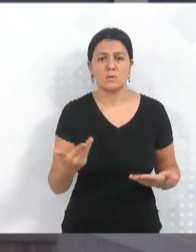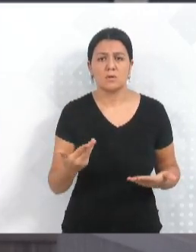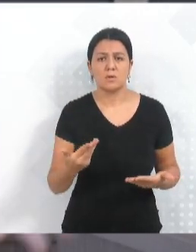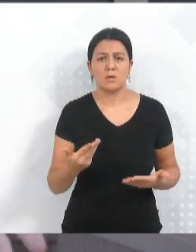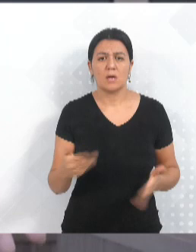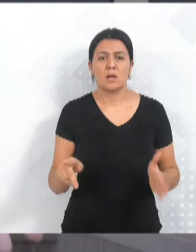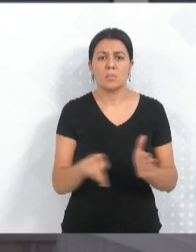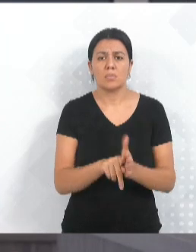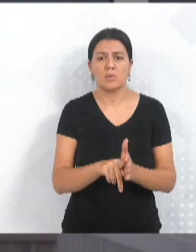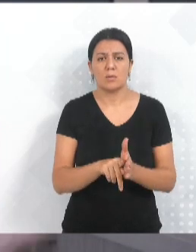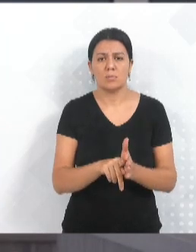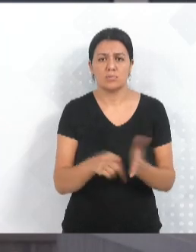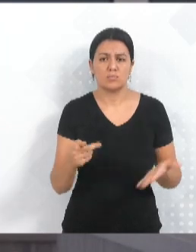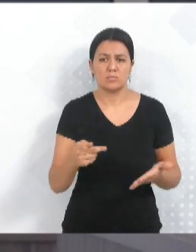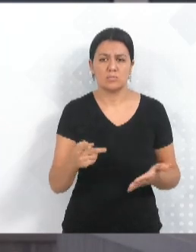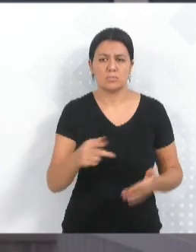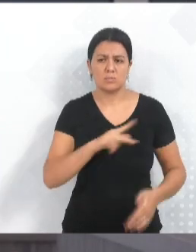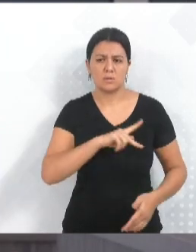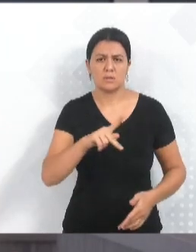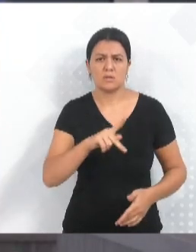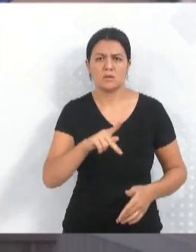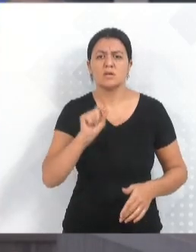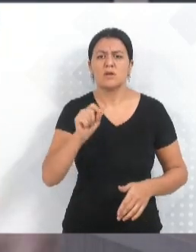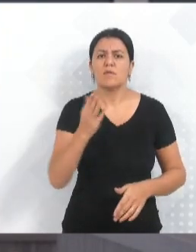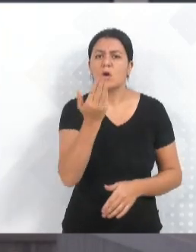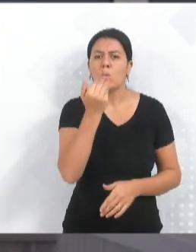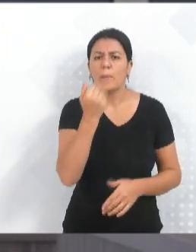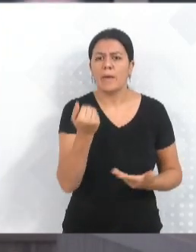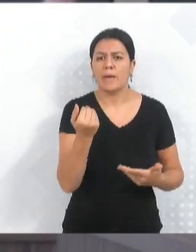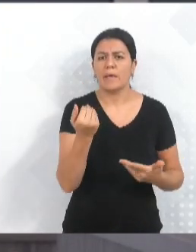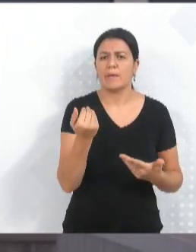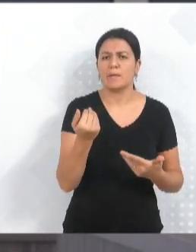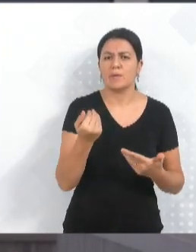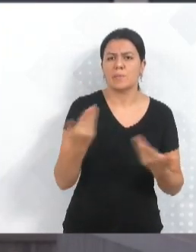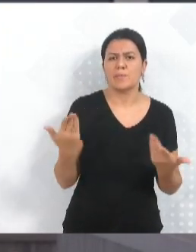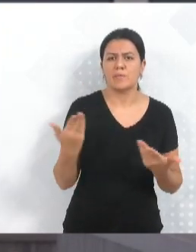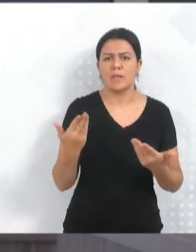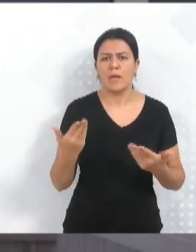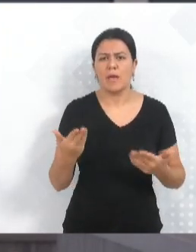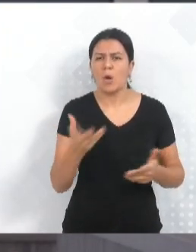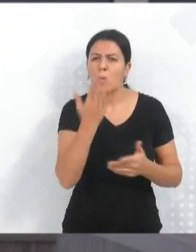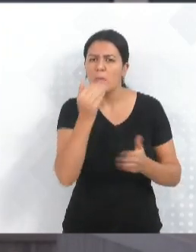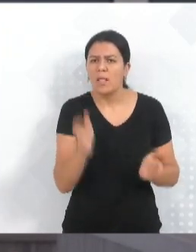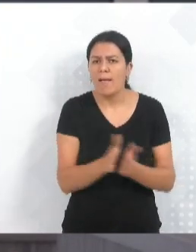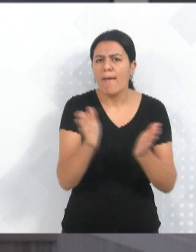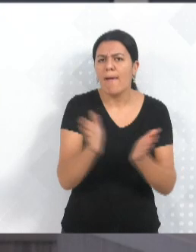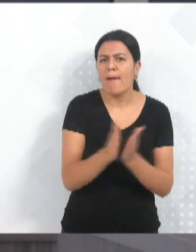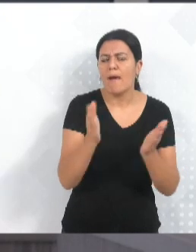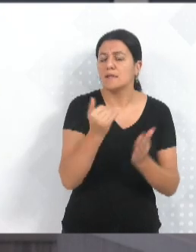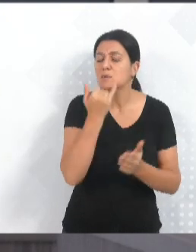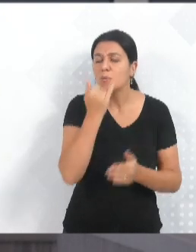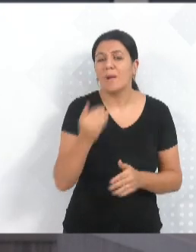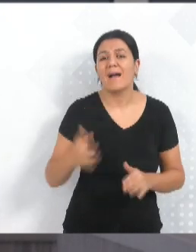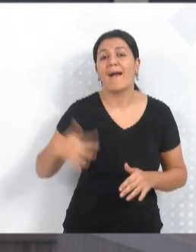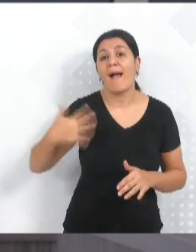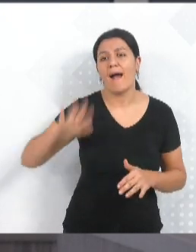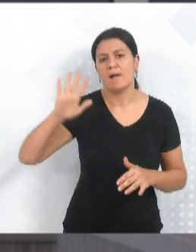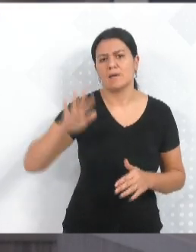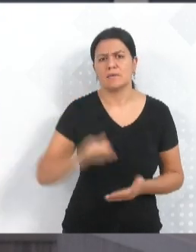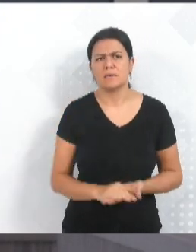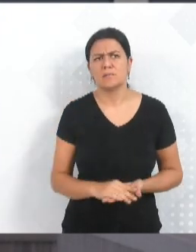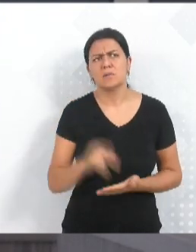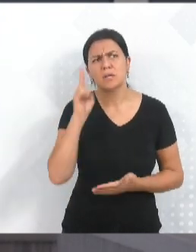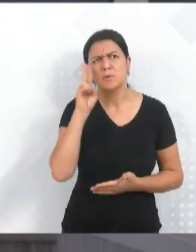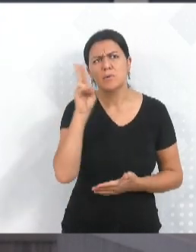fazendo motociata Era muito pior né E aí eu pergunto onde é que tava o amor naquela ocasião pelo povo que sofria tinha uma tragédia na Bahia Se eu não me engano na época uma